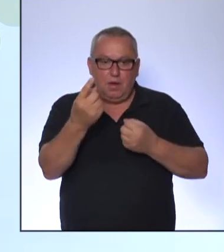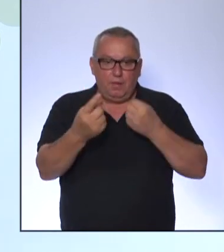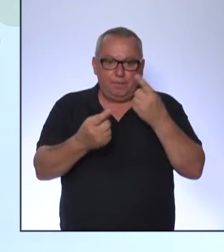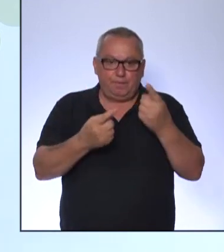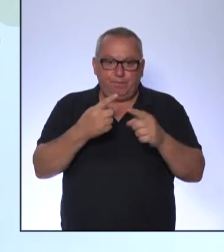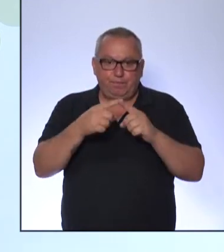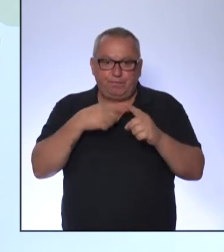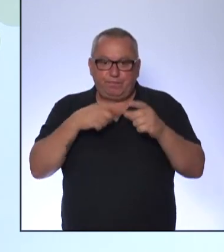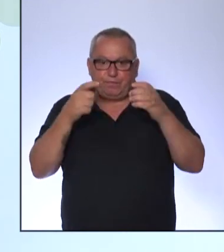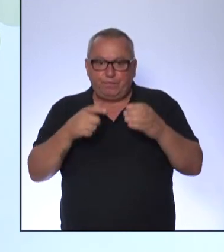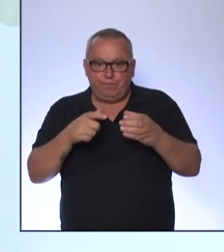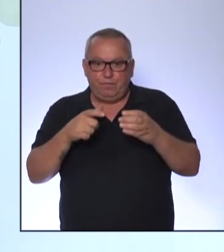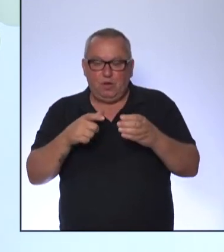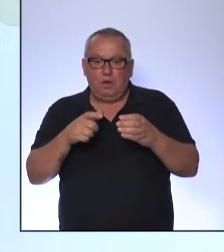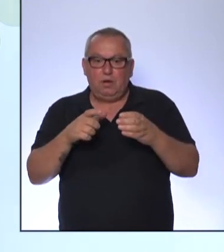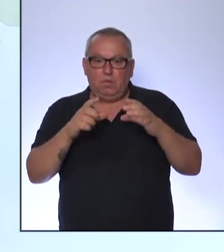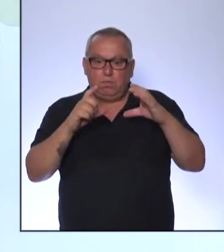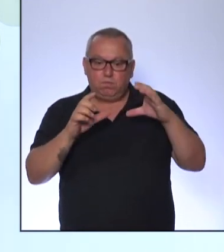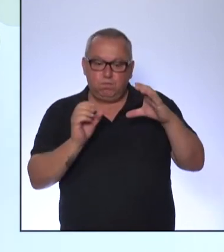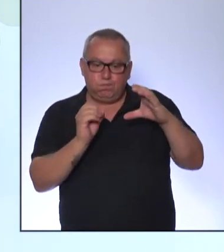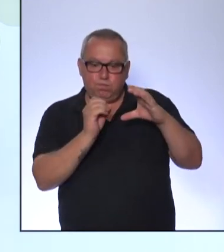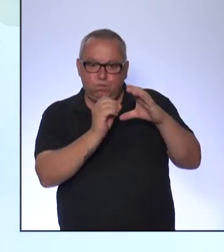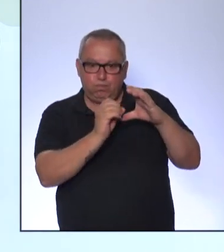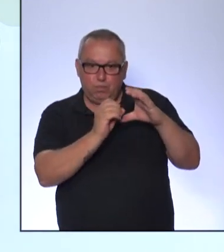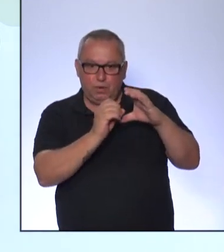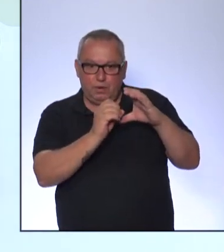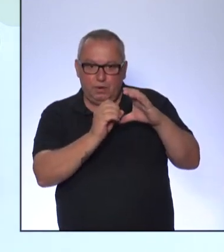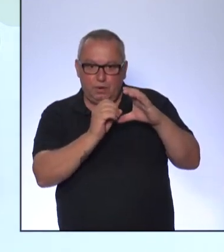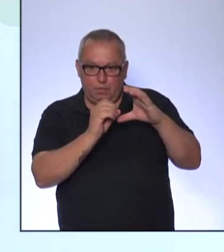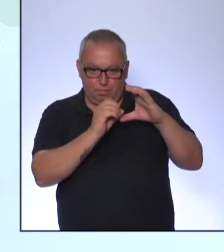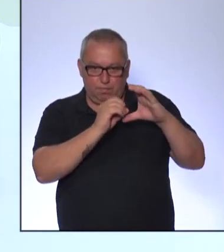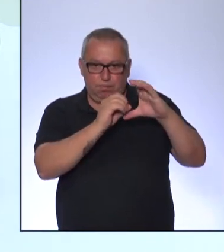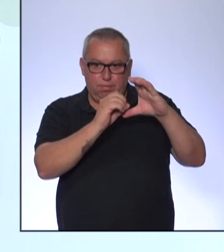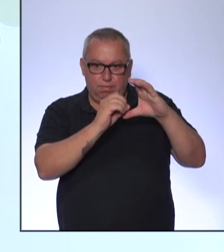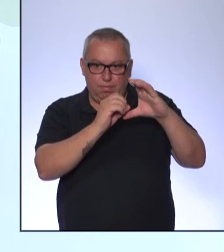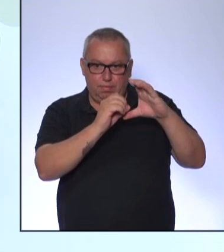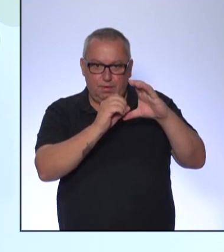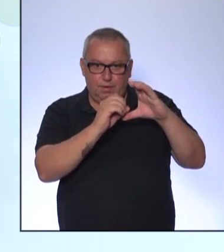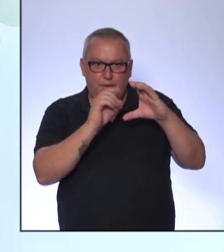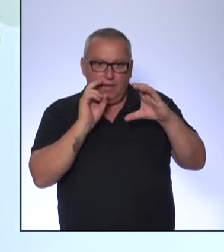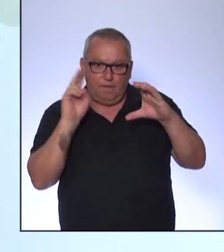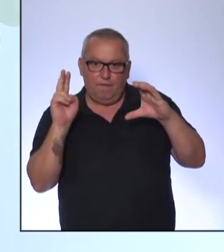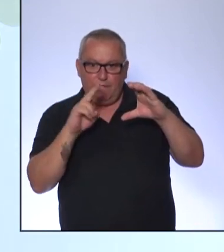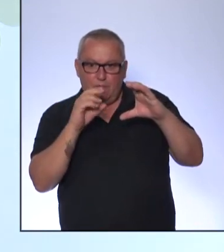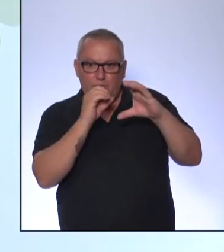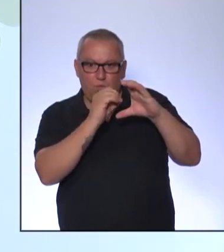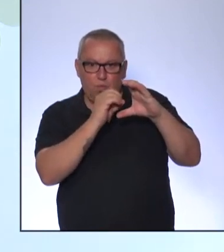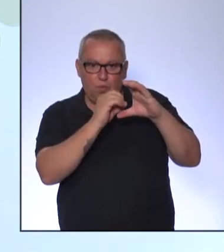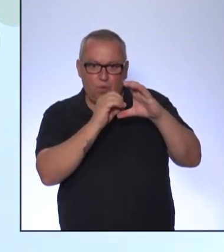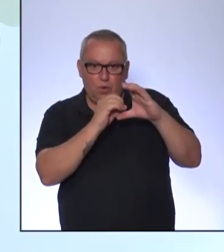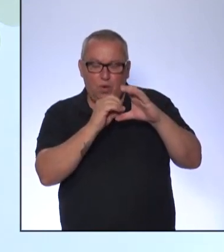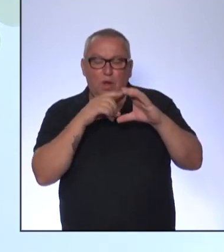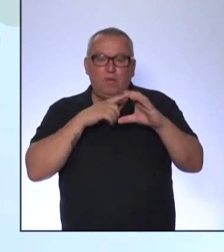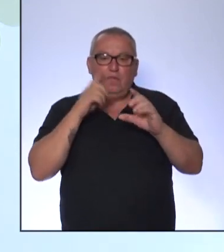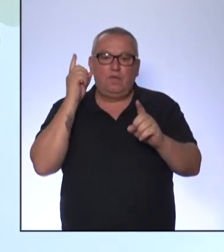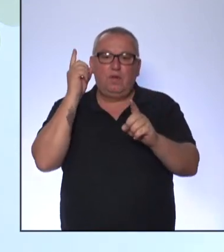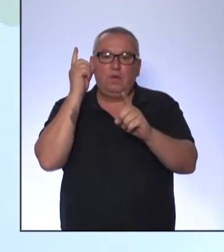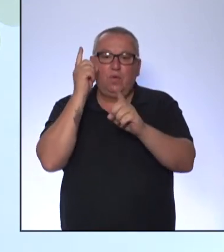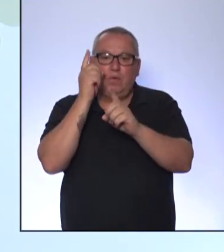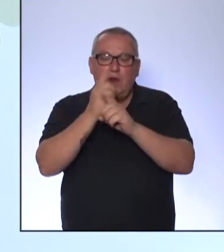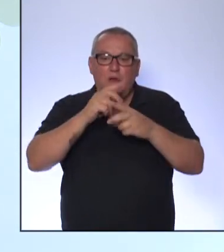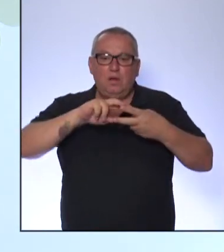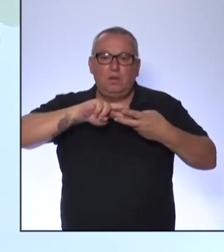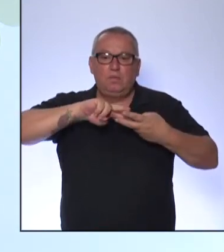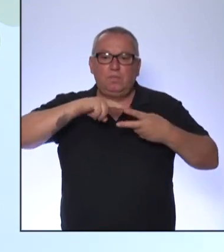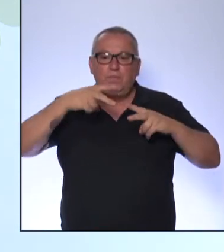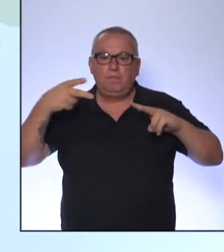uma região nuclear. Essa região nuclear, em alguns tipos celulares, a gente pode encontrar um material genético, tá